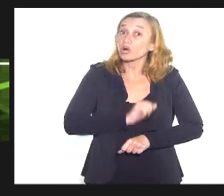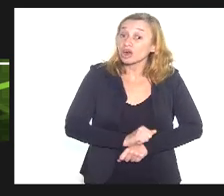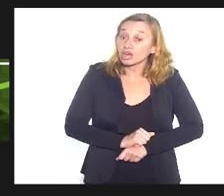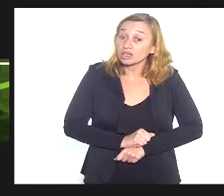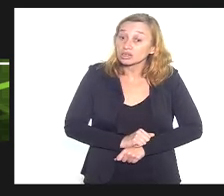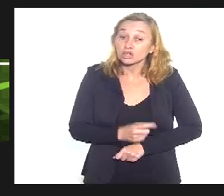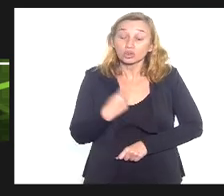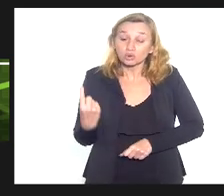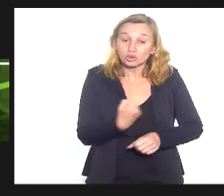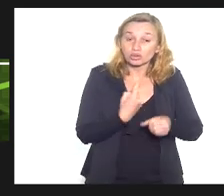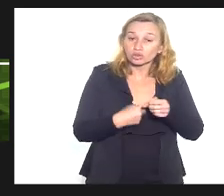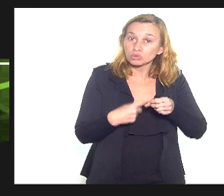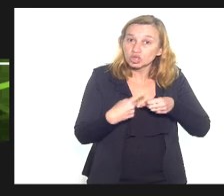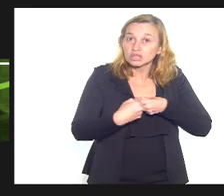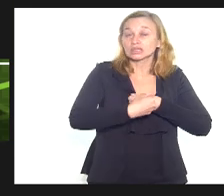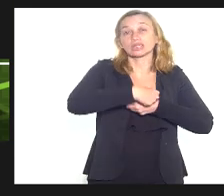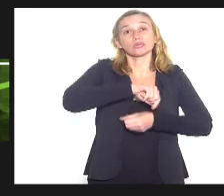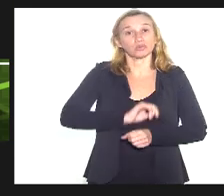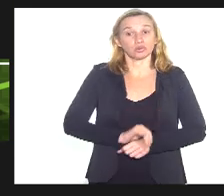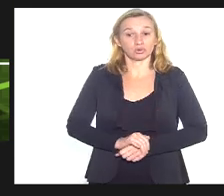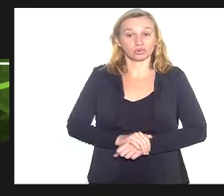nossos municípios,